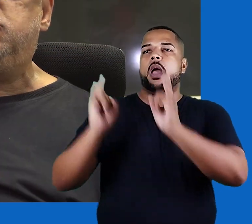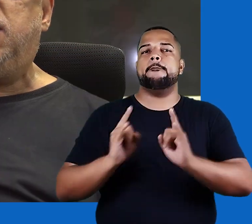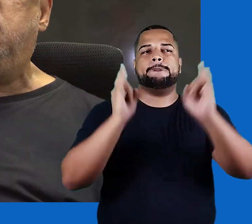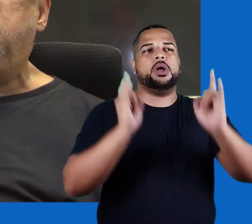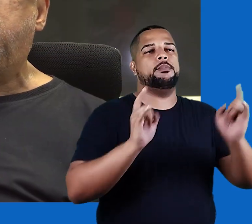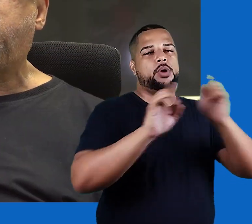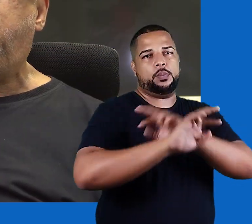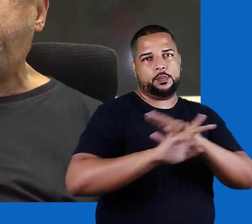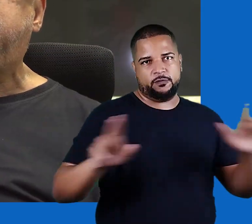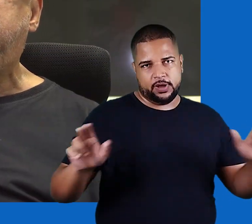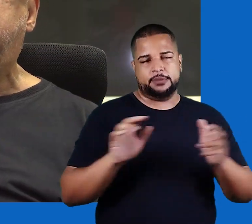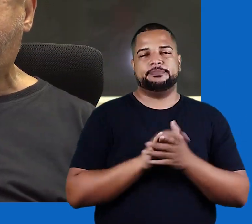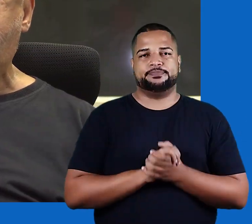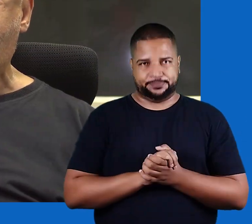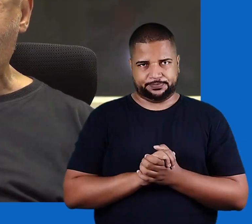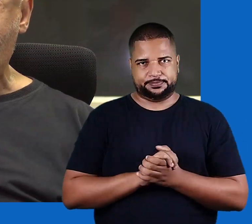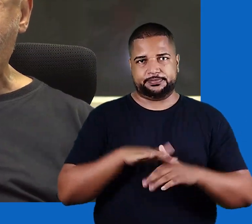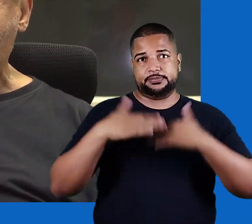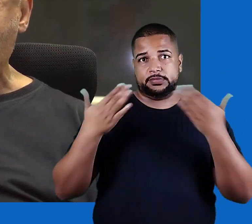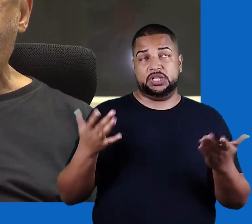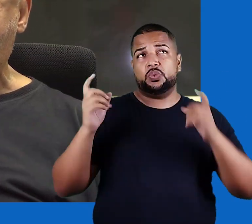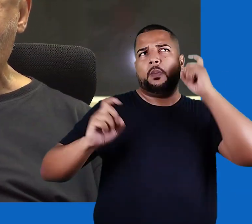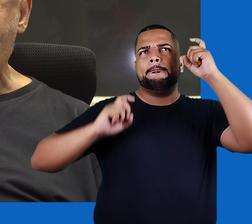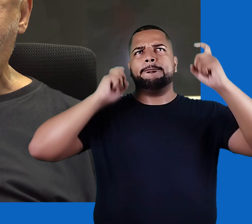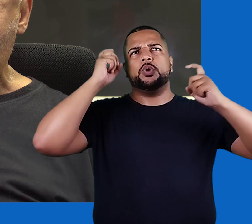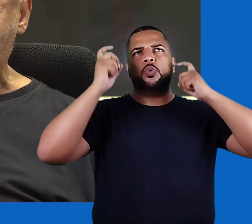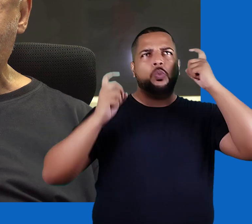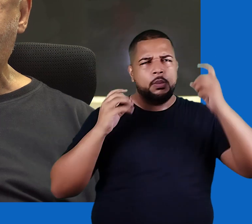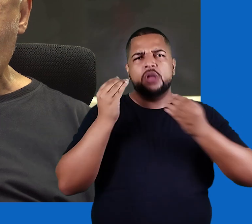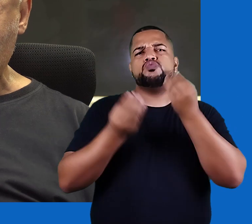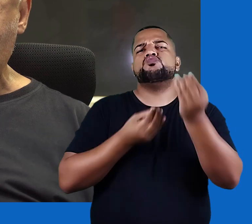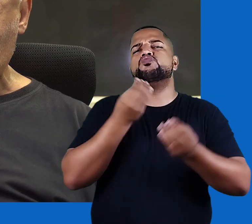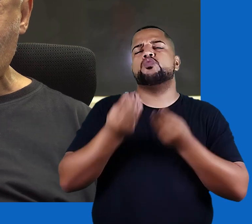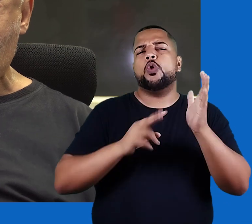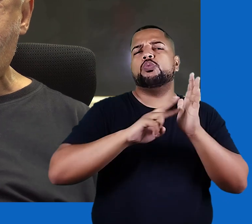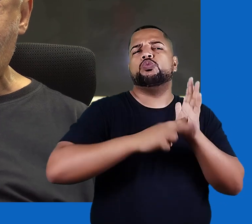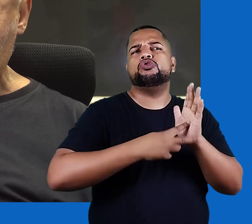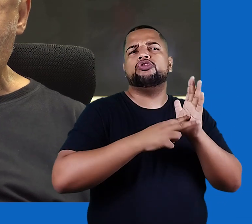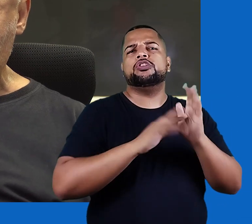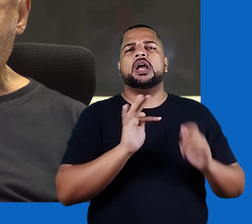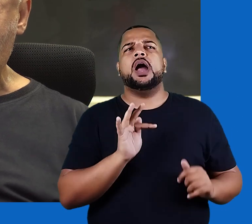Preocupado já como o sindicato ia sobreviver só com